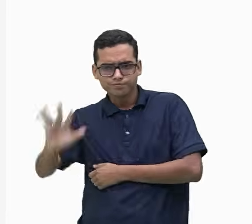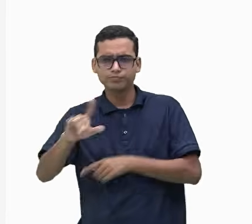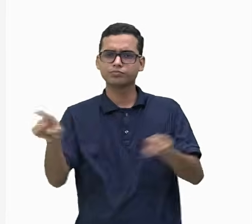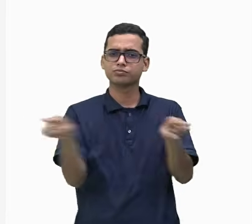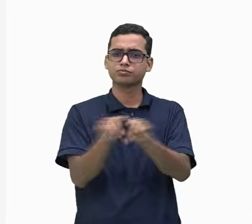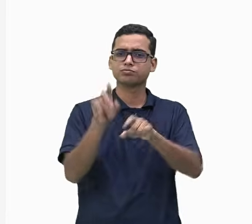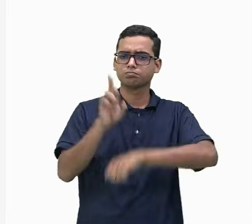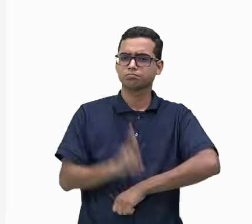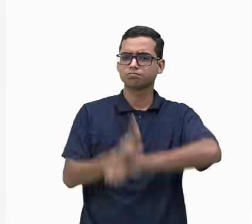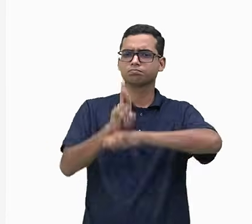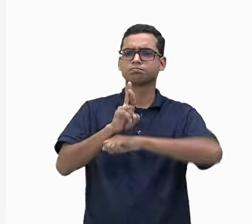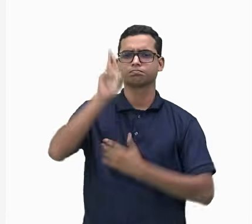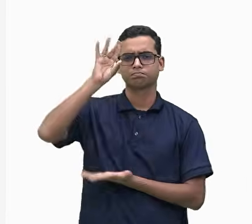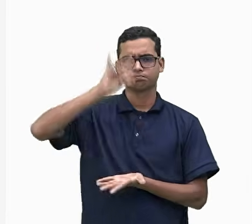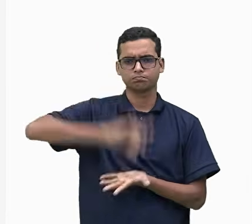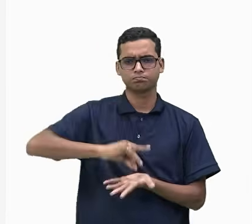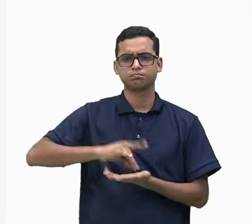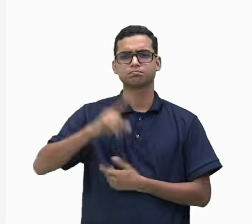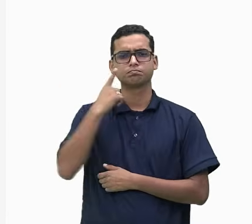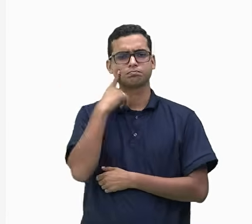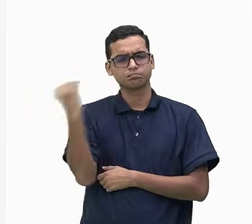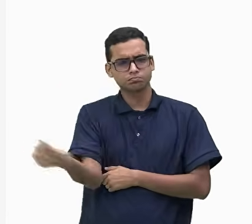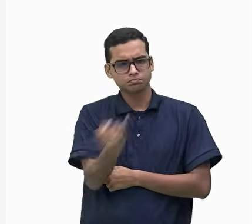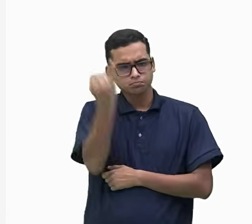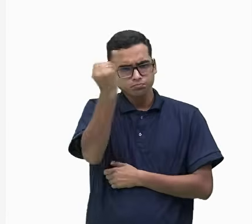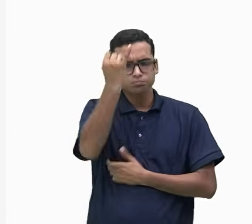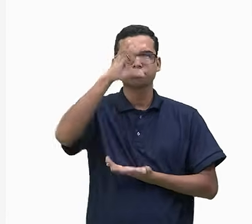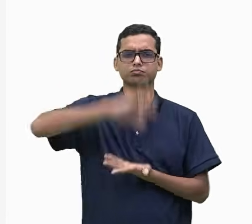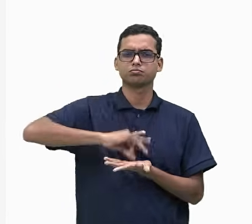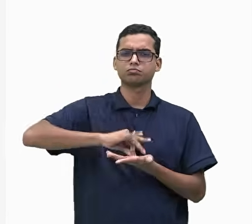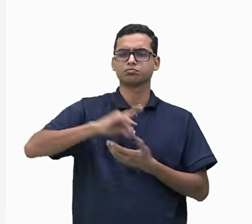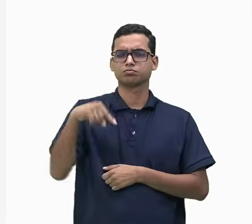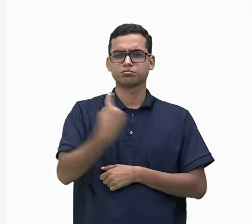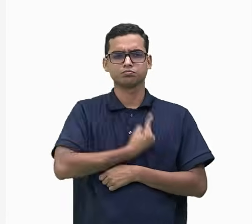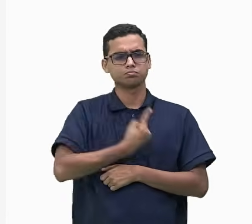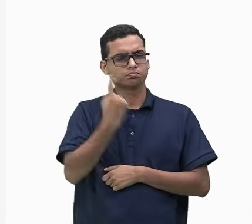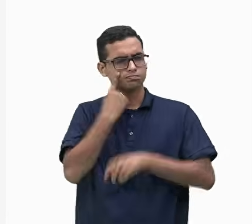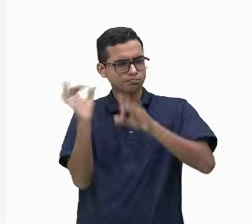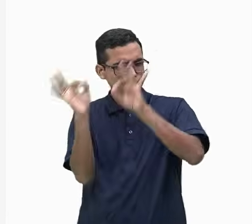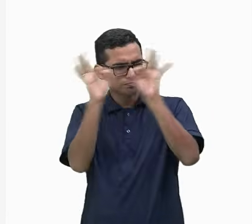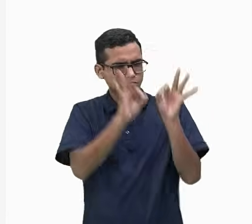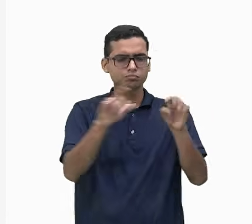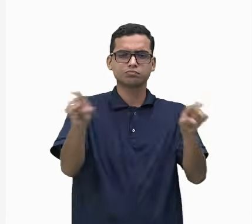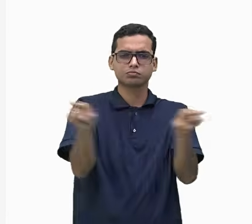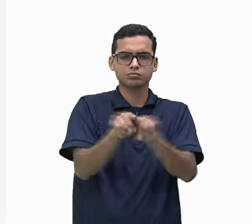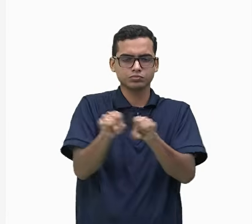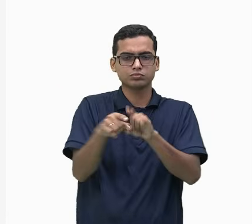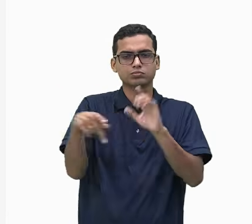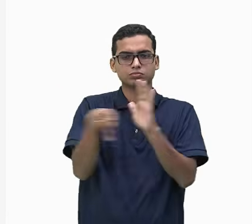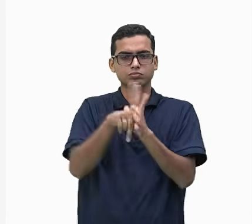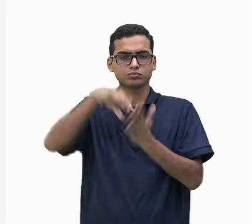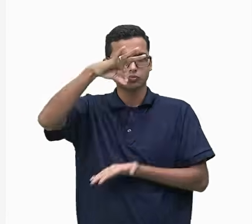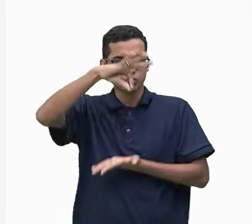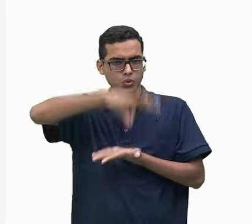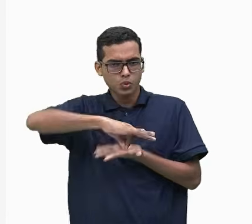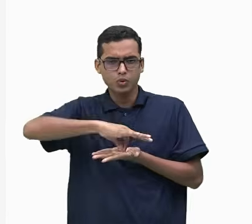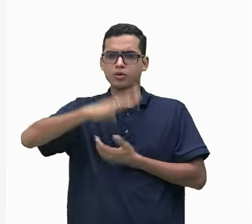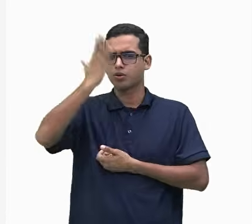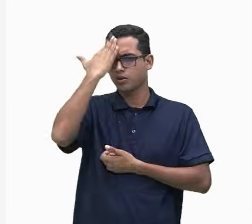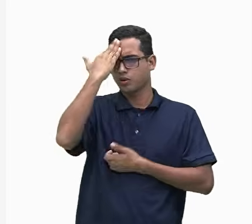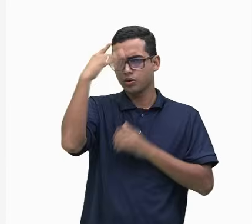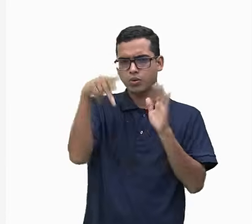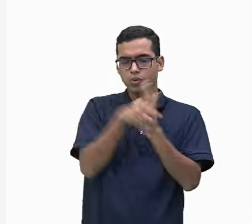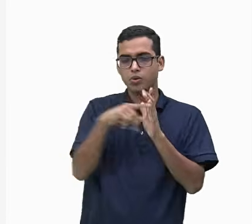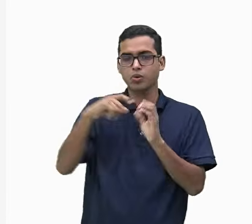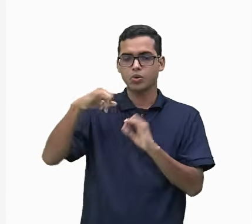recursos realmente gigantesco que a gente observa, tá? Então, os receptores, eles recebem esses sinais de satélites